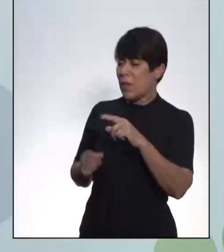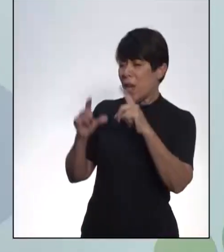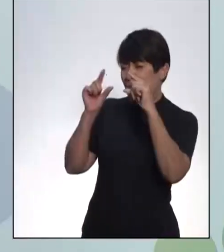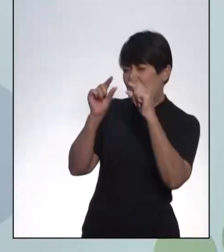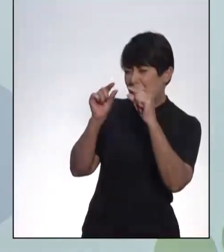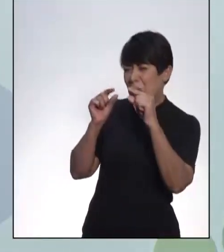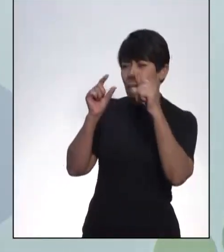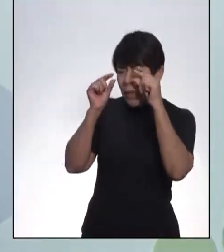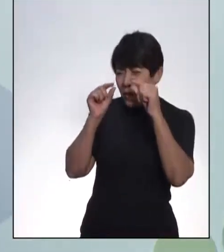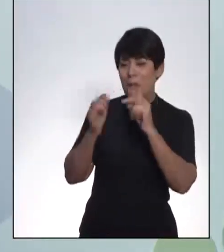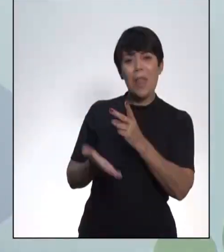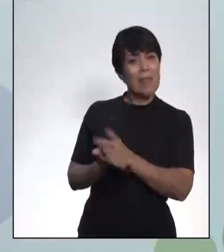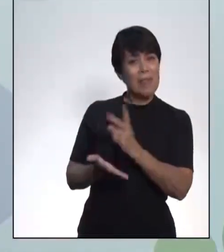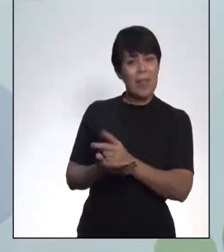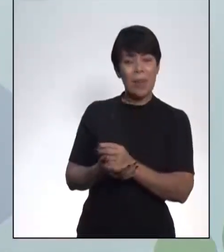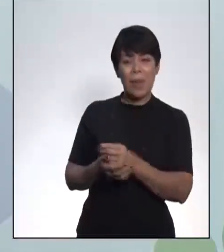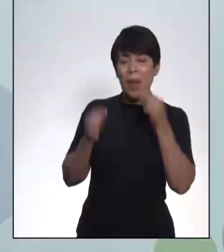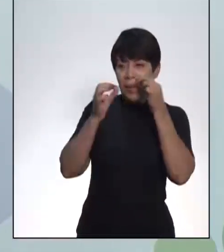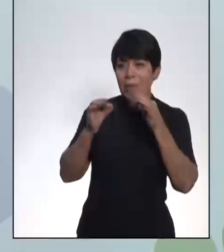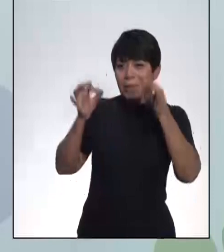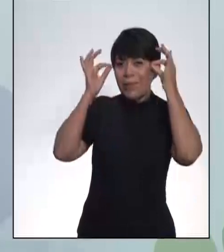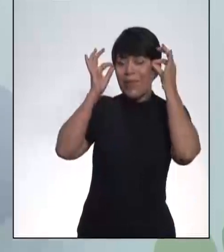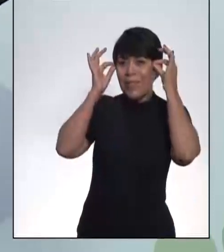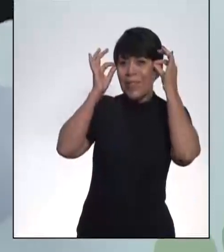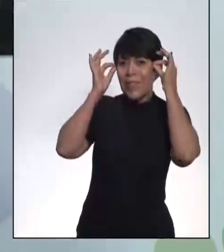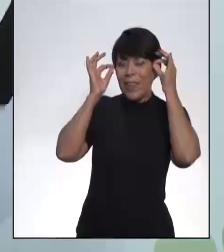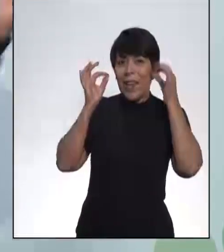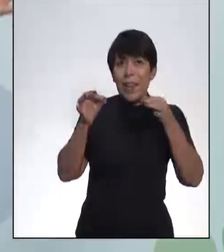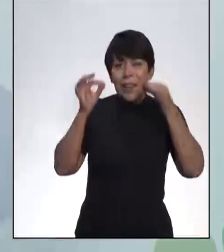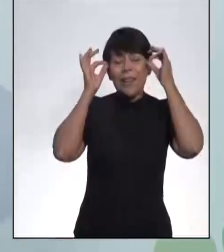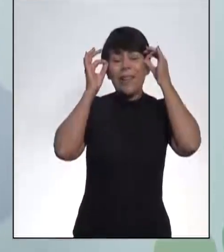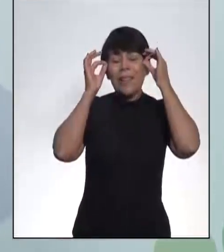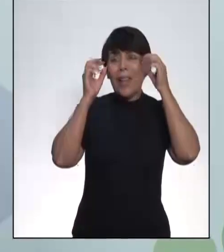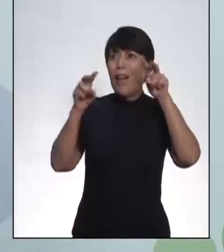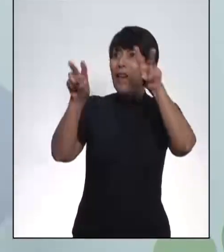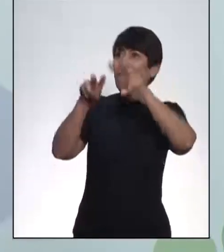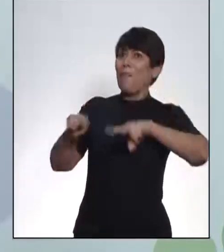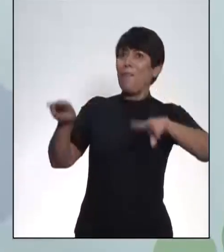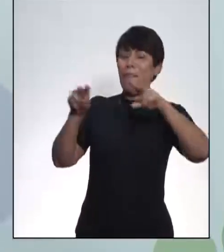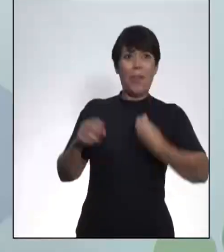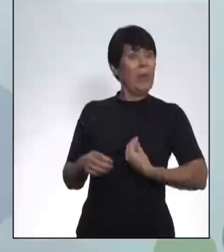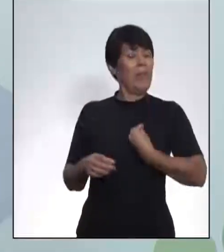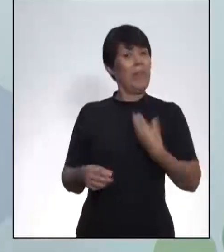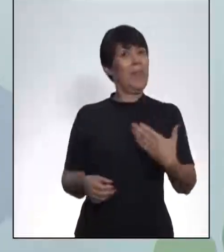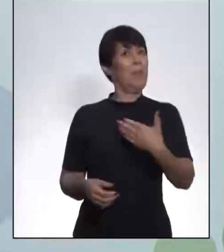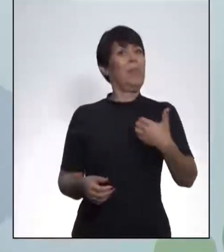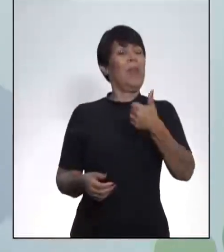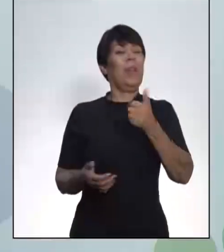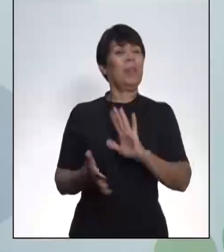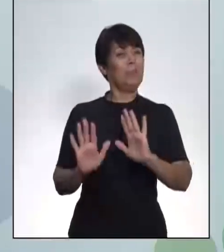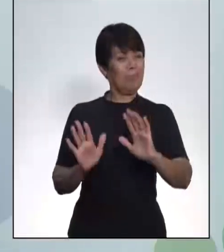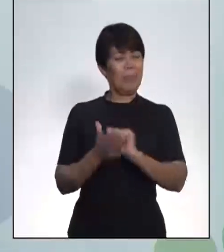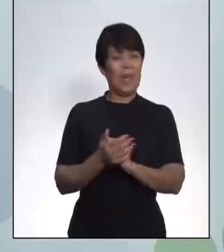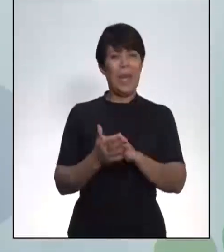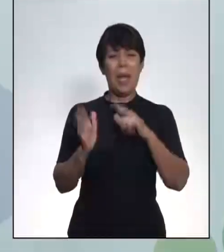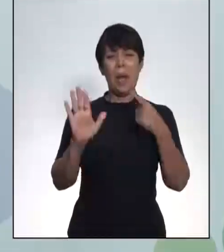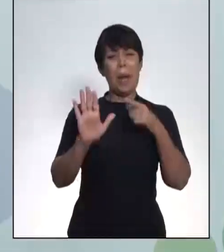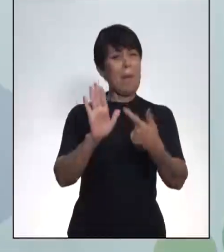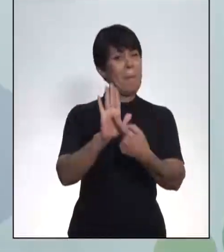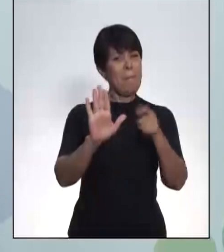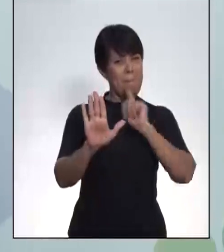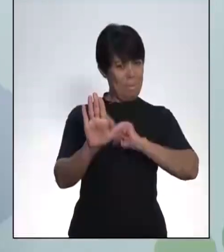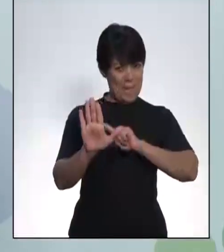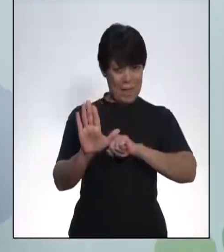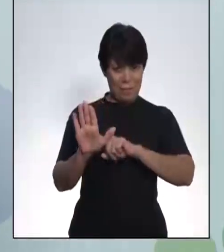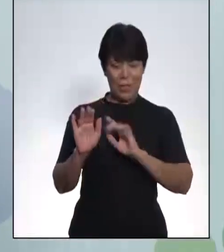fazia muito assim. E colocou os óculos no Miguelim, e o Miguelim enxergou melhor a vida. Tudo bem? A metáfora de que o menino, né, amadureceu. Por que o